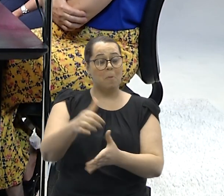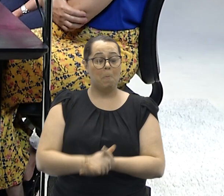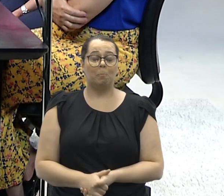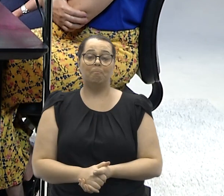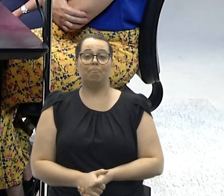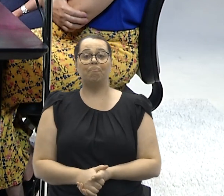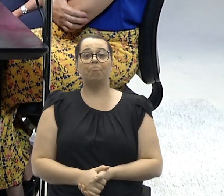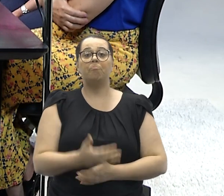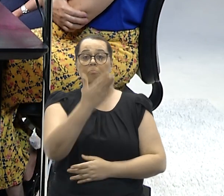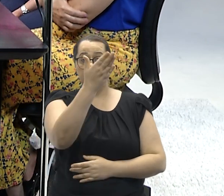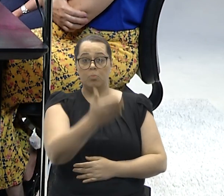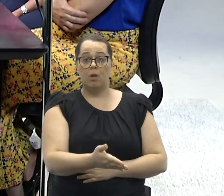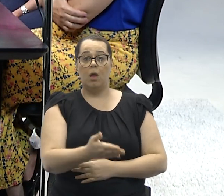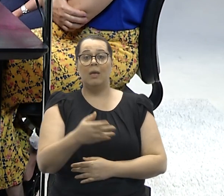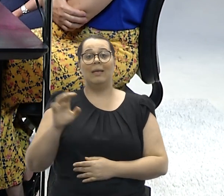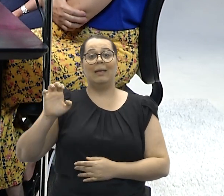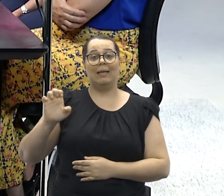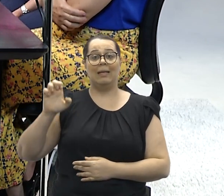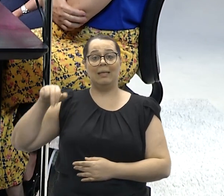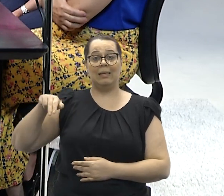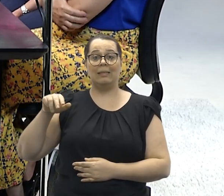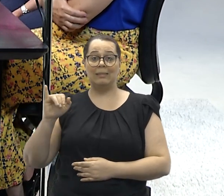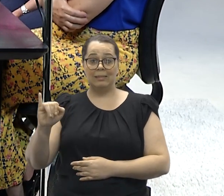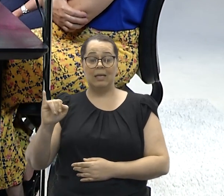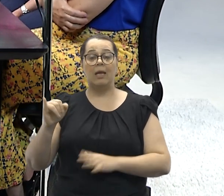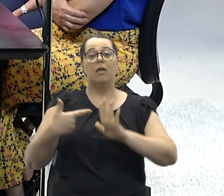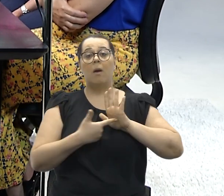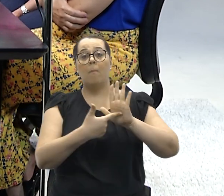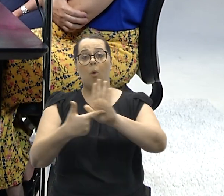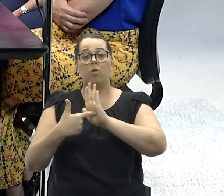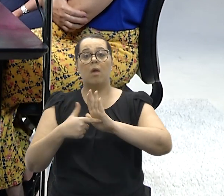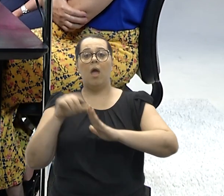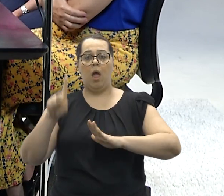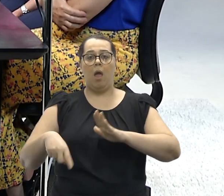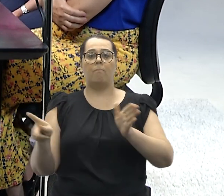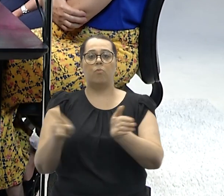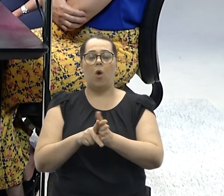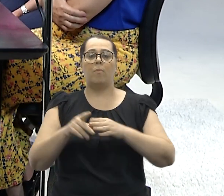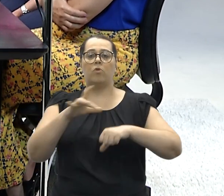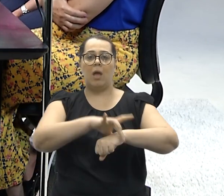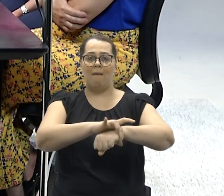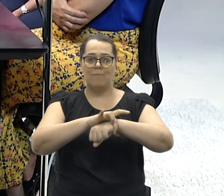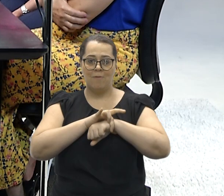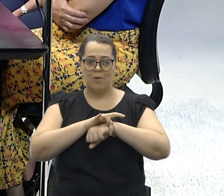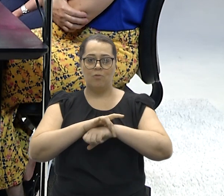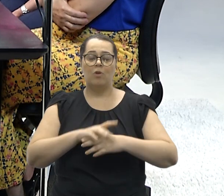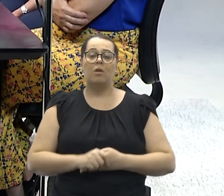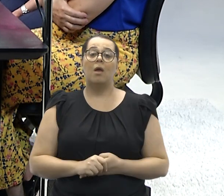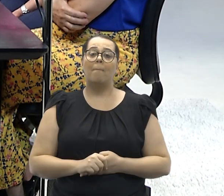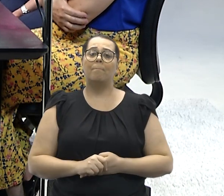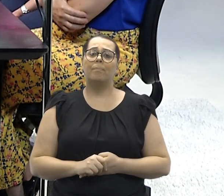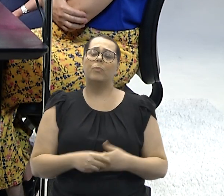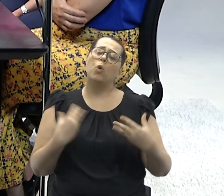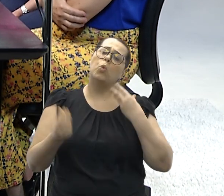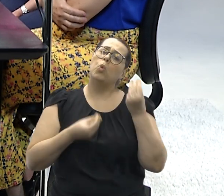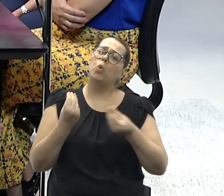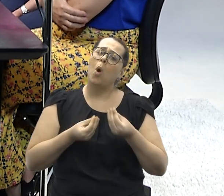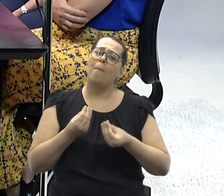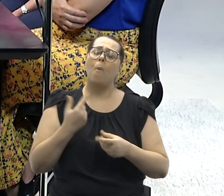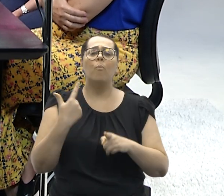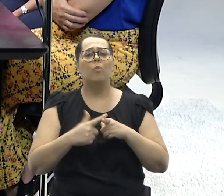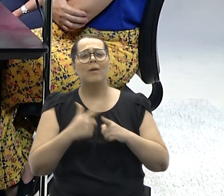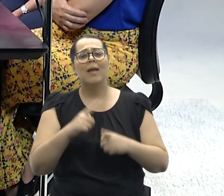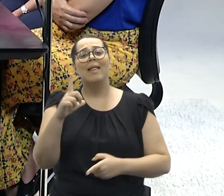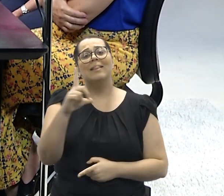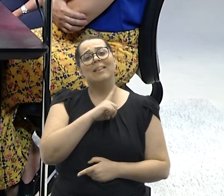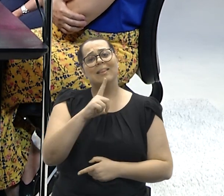Vou fazer para a doutora Eni, que representa aqui a Defensoria, como é que é? Tem uma lei federal que determina que assim